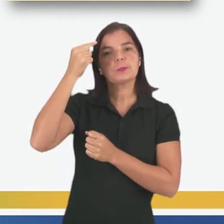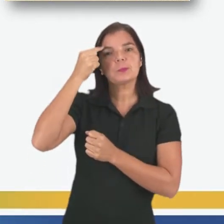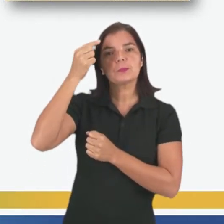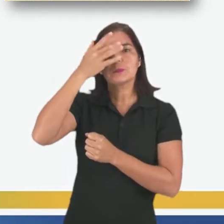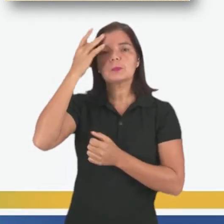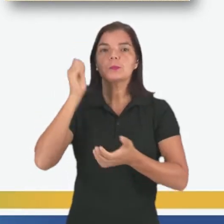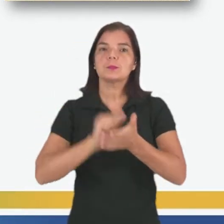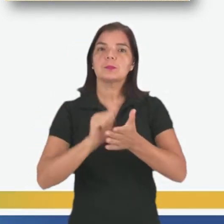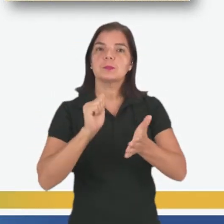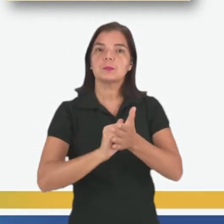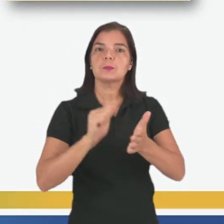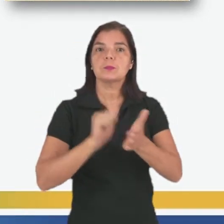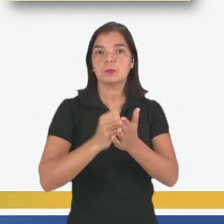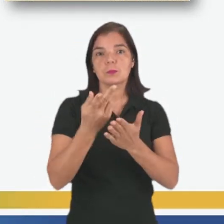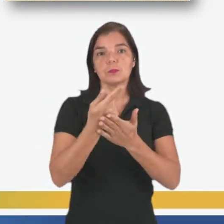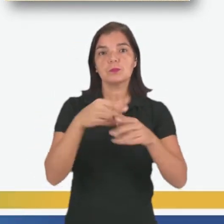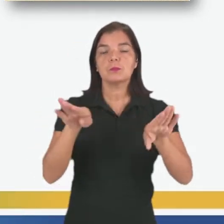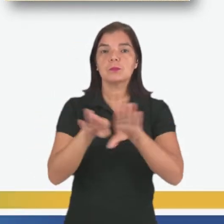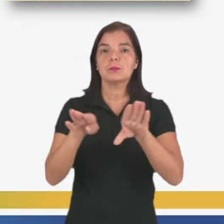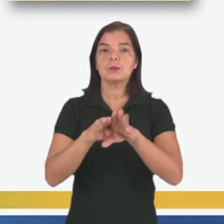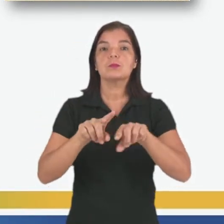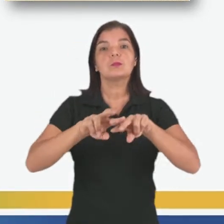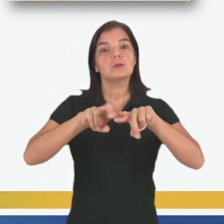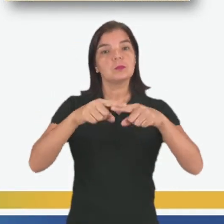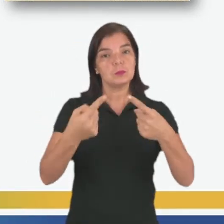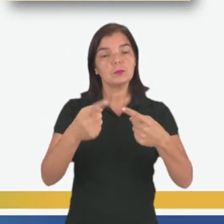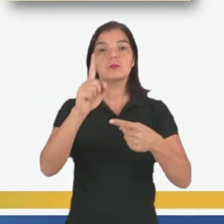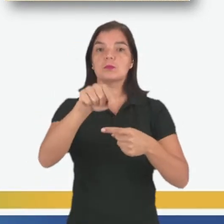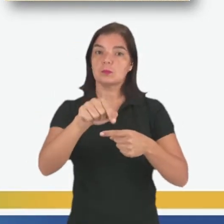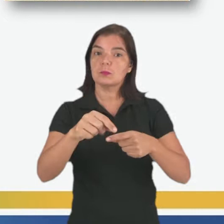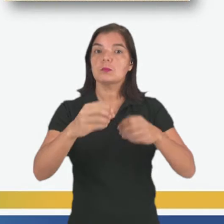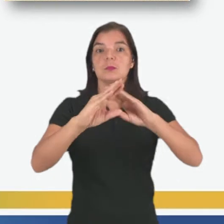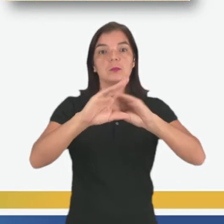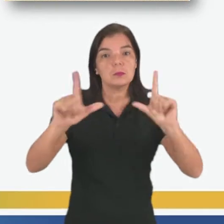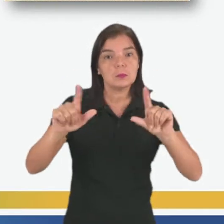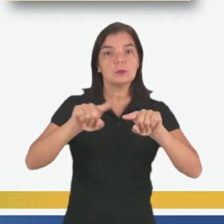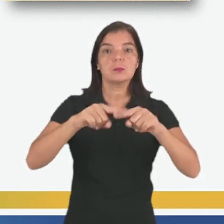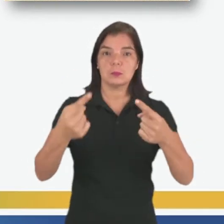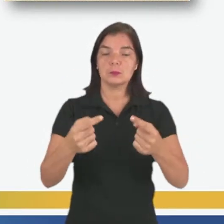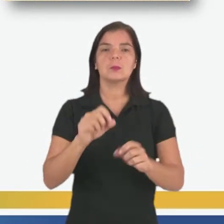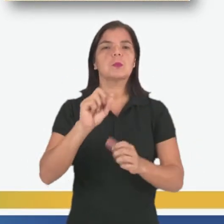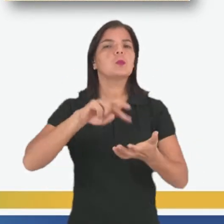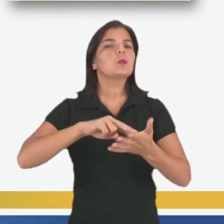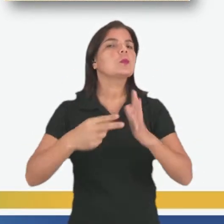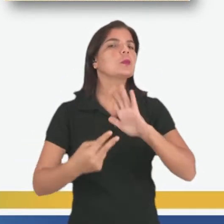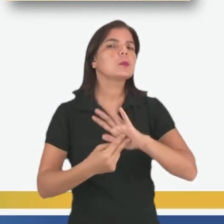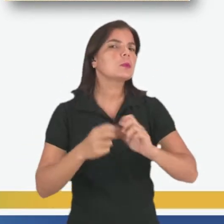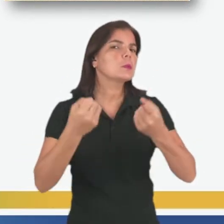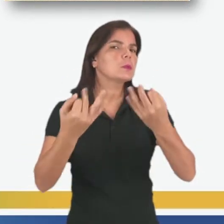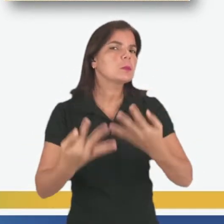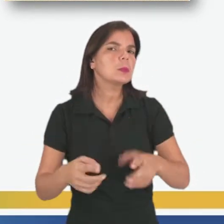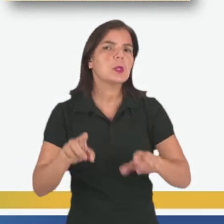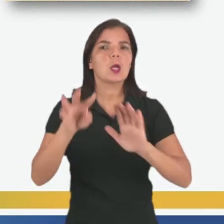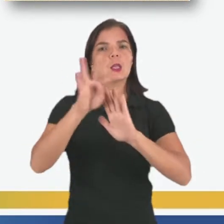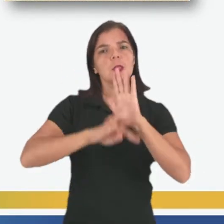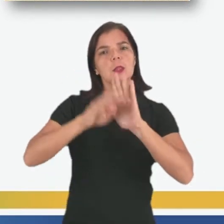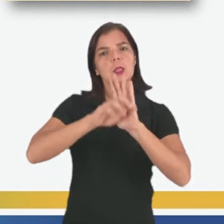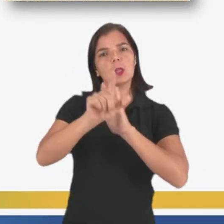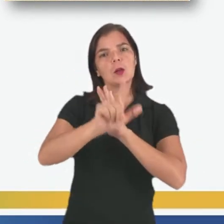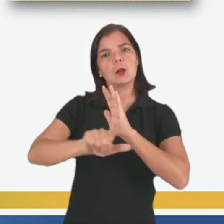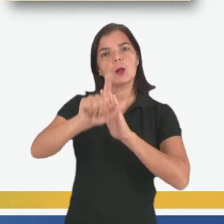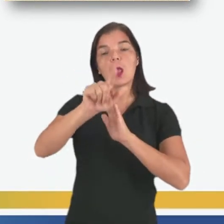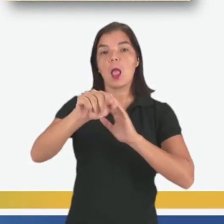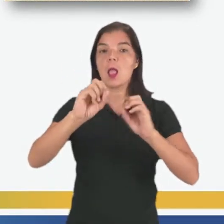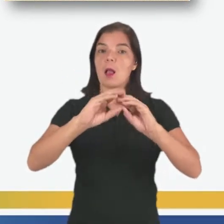do escritor, artista, e, portanto, são subjetivos. O que significa dizer que o texto literário